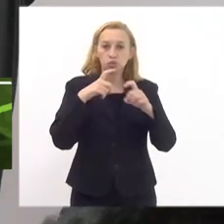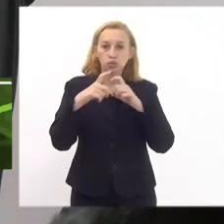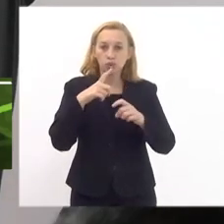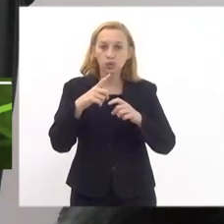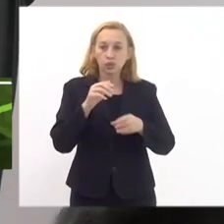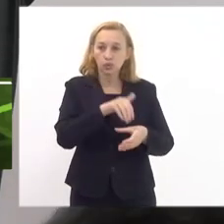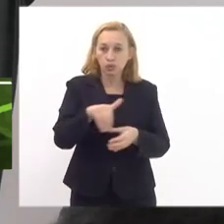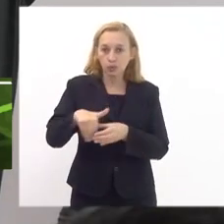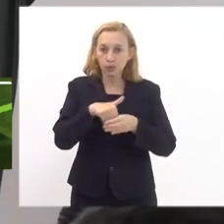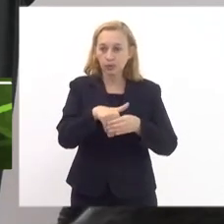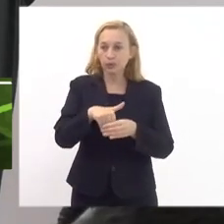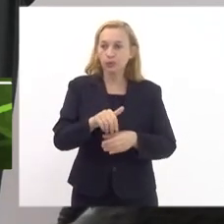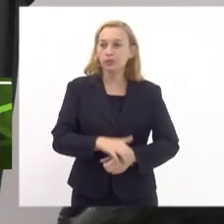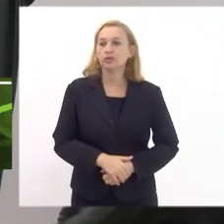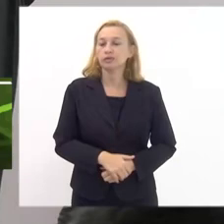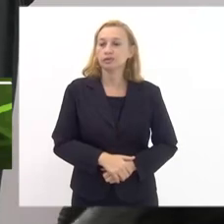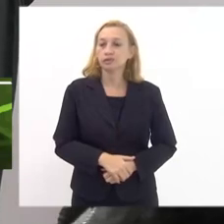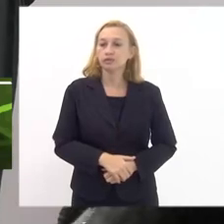em votação,